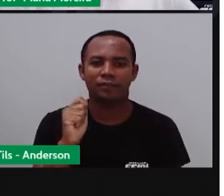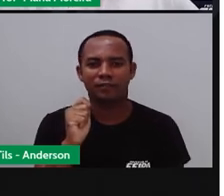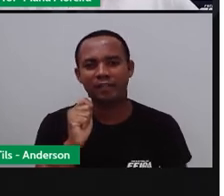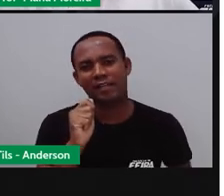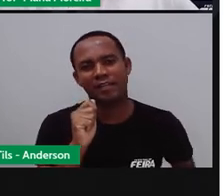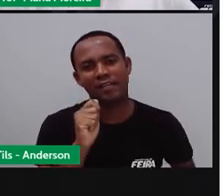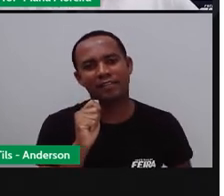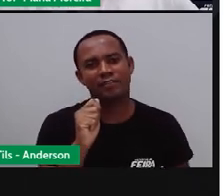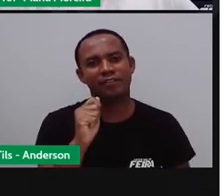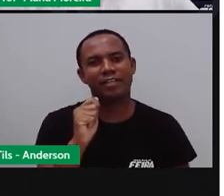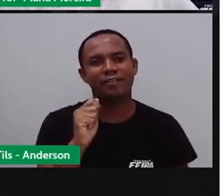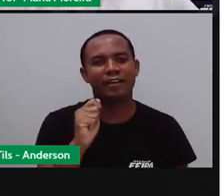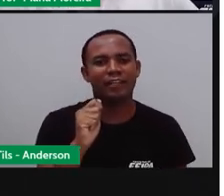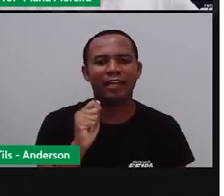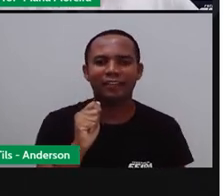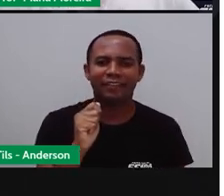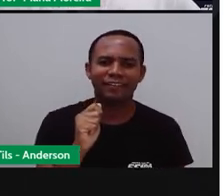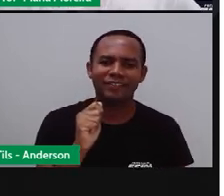E aí?